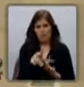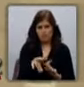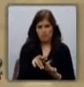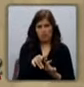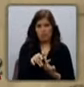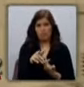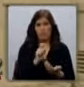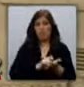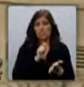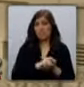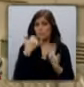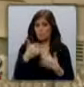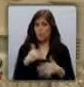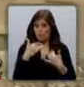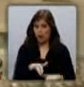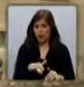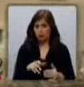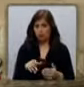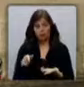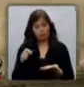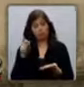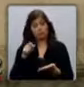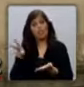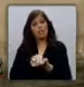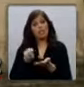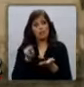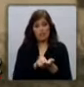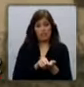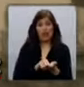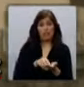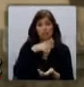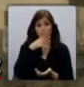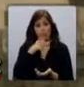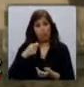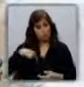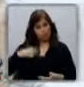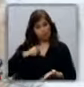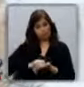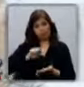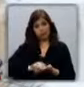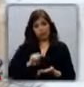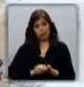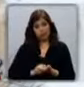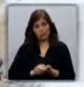escrita na gravação do documentário mostrar-lhe uma carta que o próprio tinha escrito